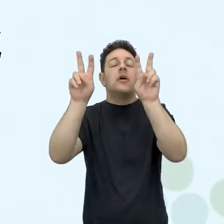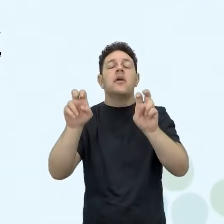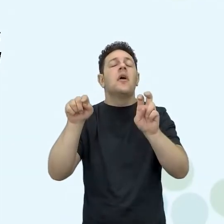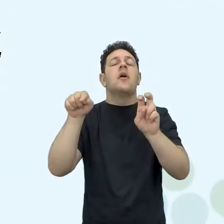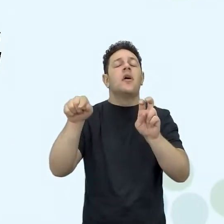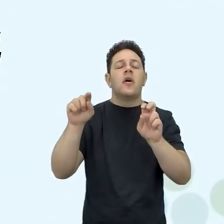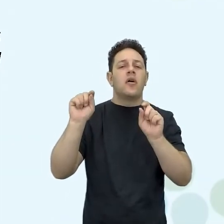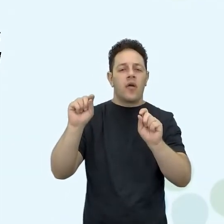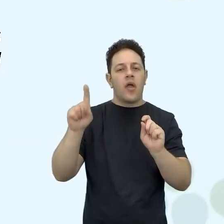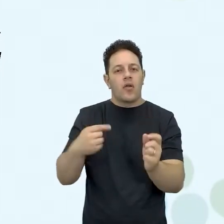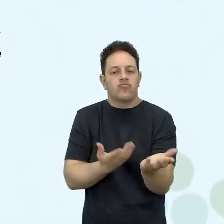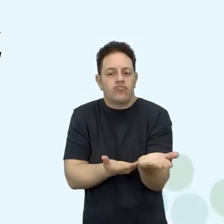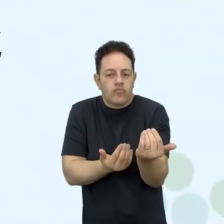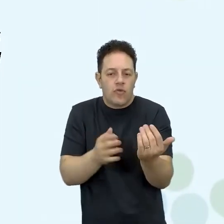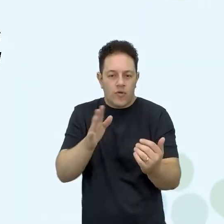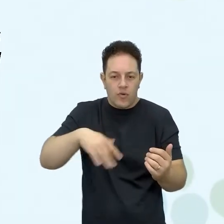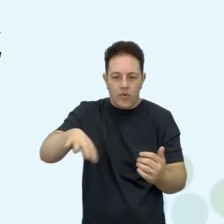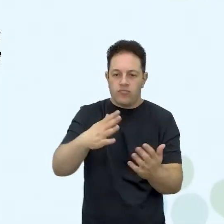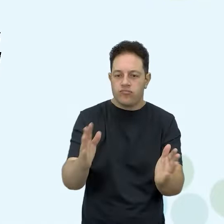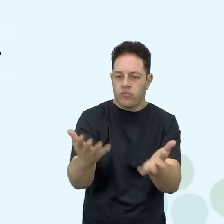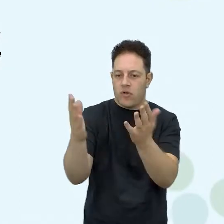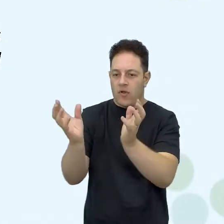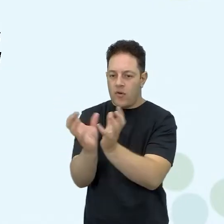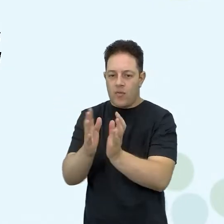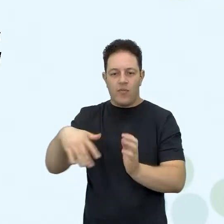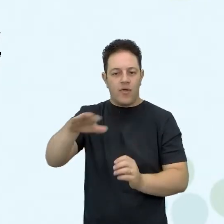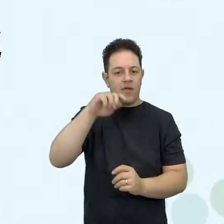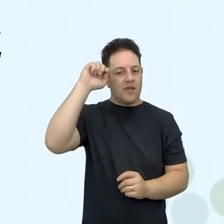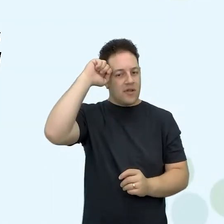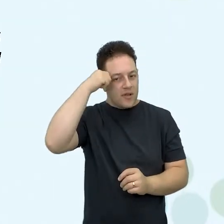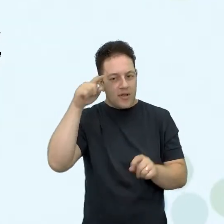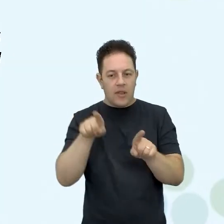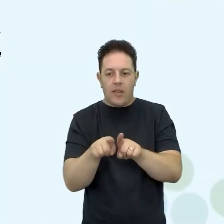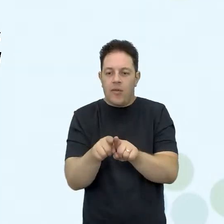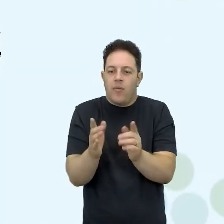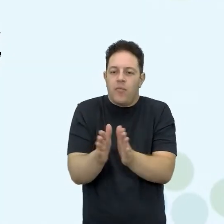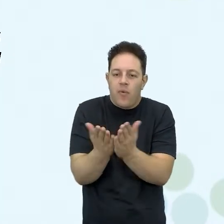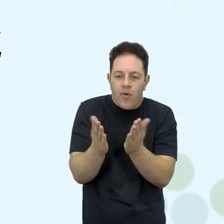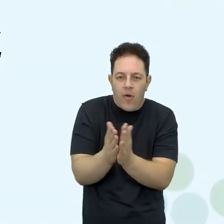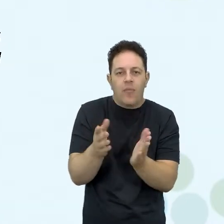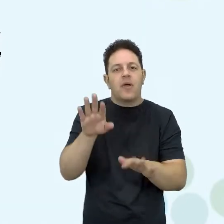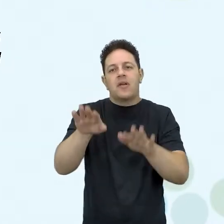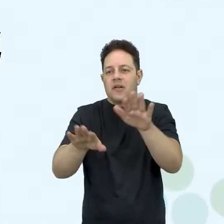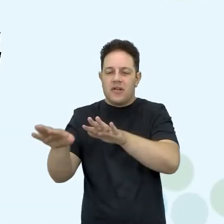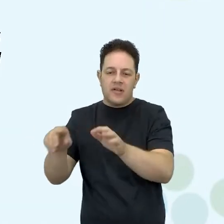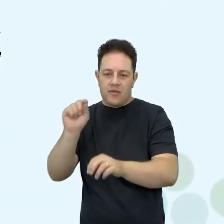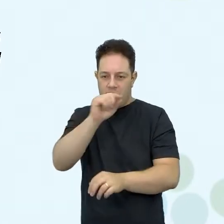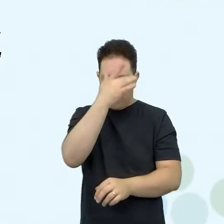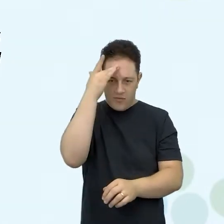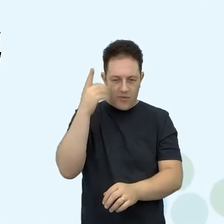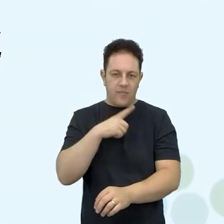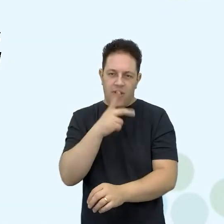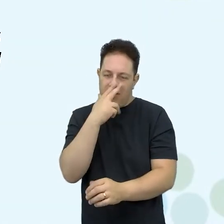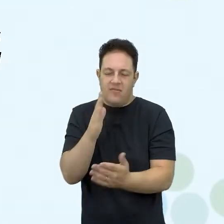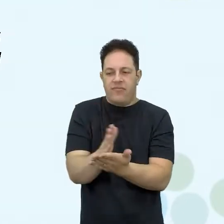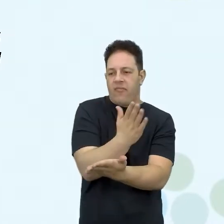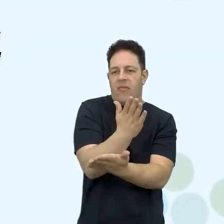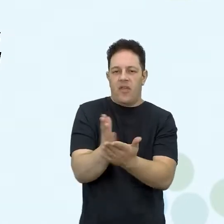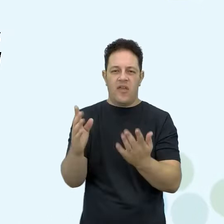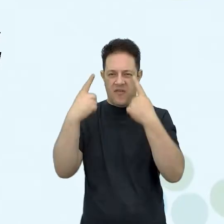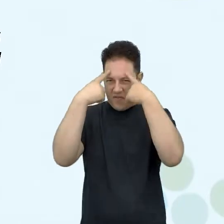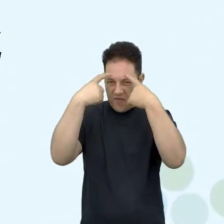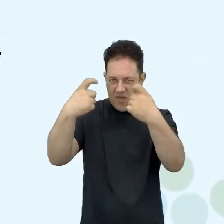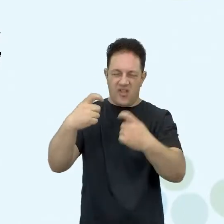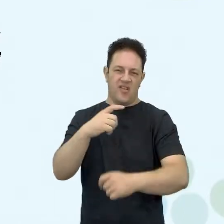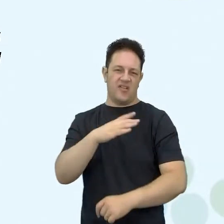temática da juventude, dos jovens negros e pobres, com situações de exclusão, de violência, de racismo,